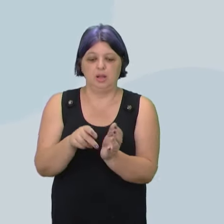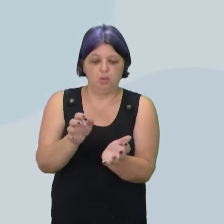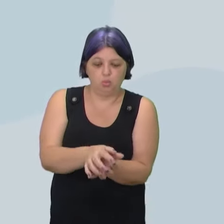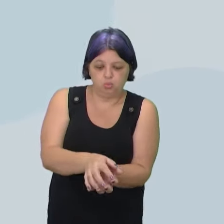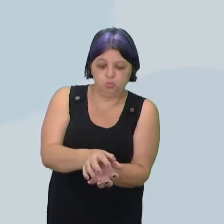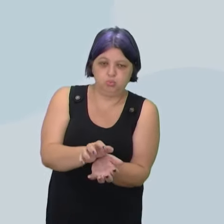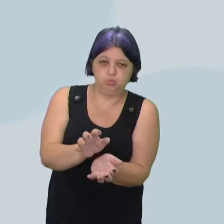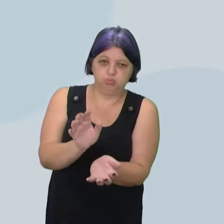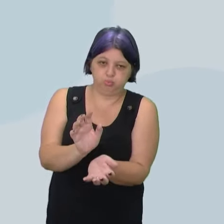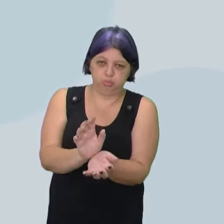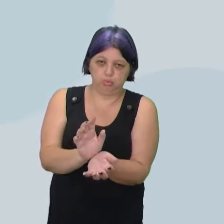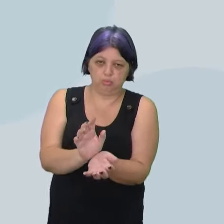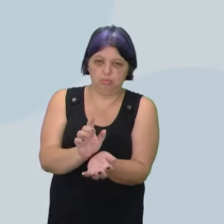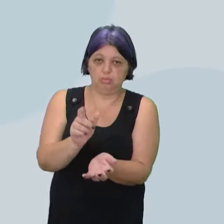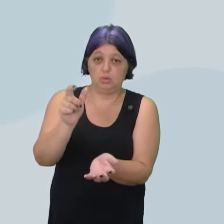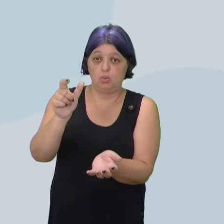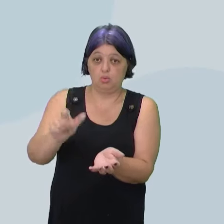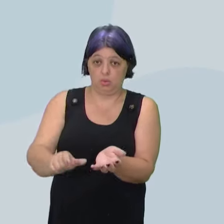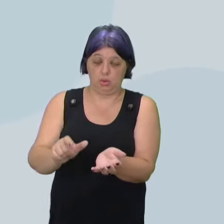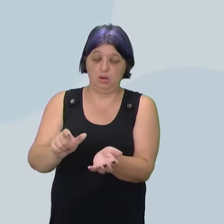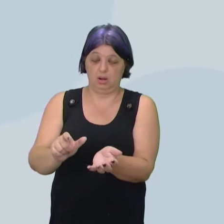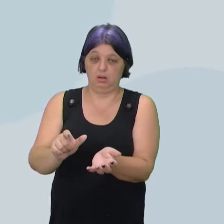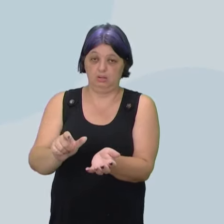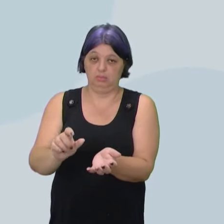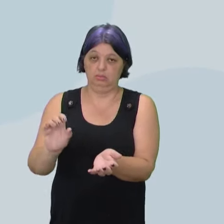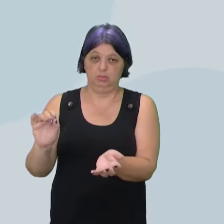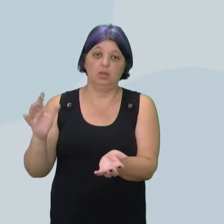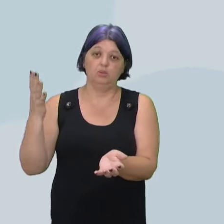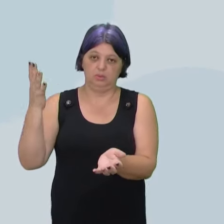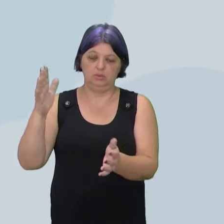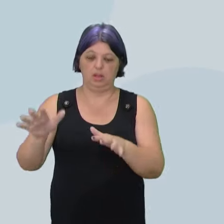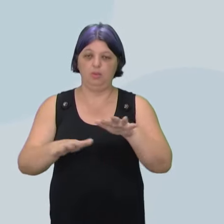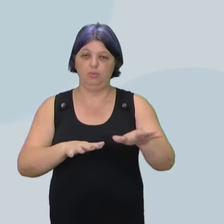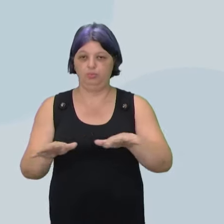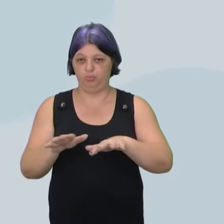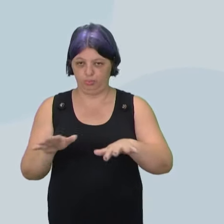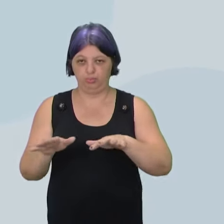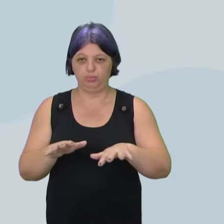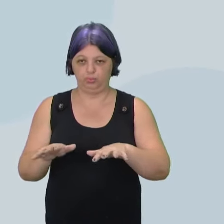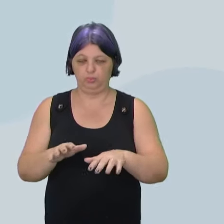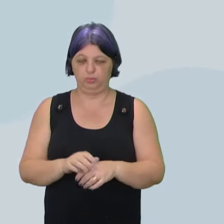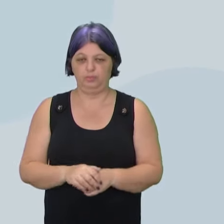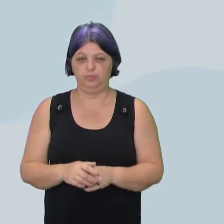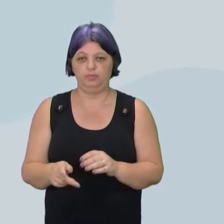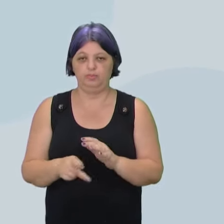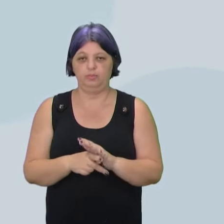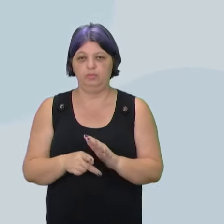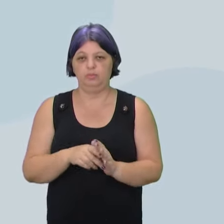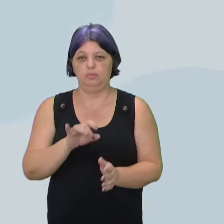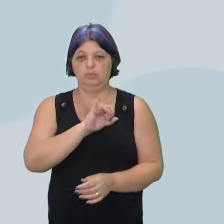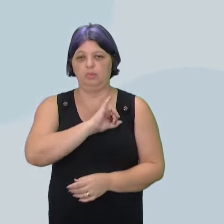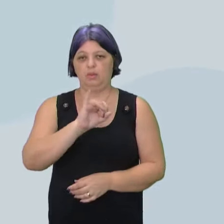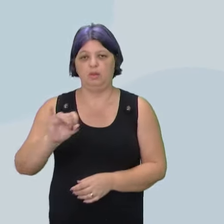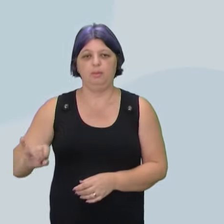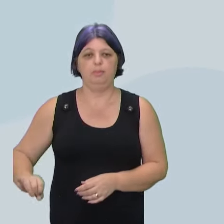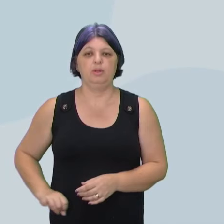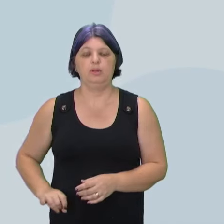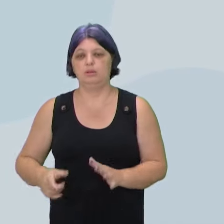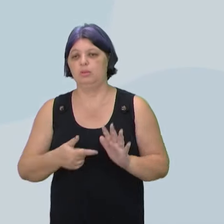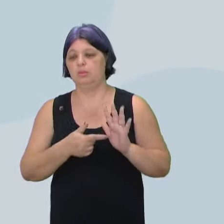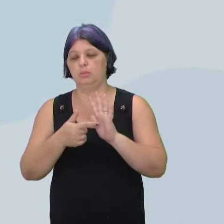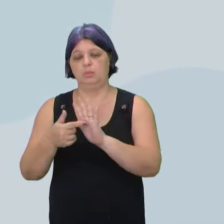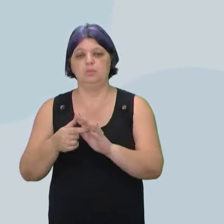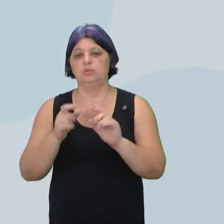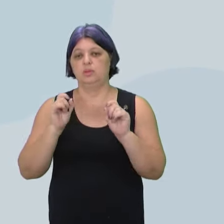apontava a direção aí do terremoto, né? Notificando então o imperador de que lado que estava vindo